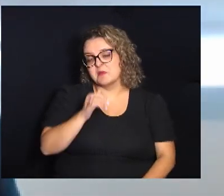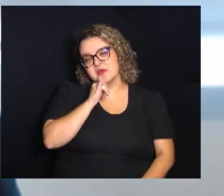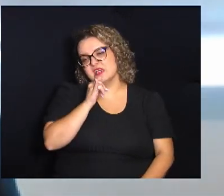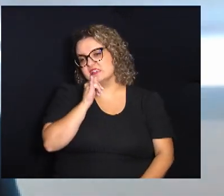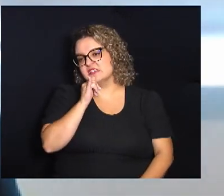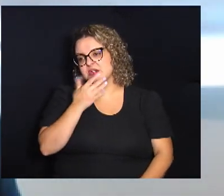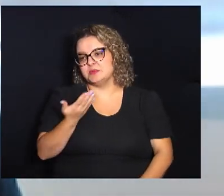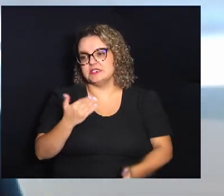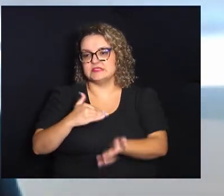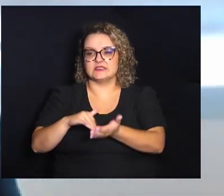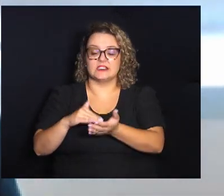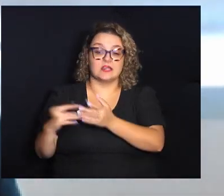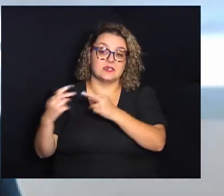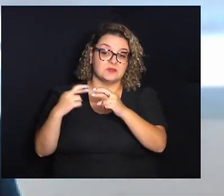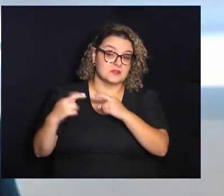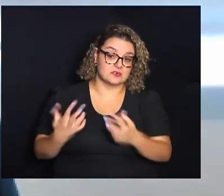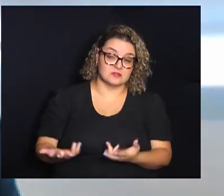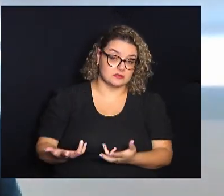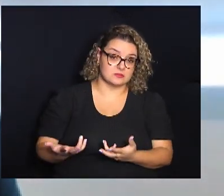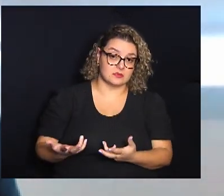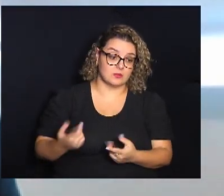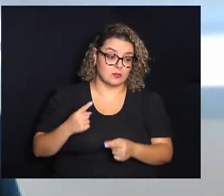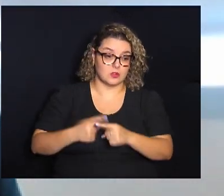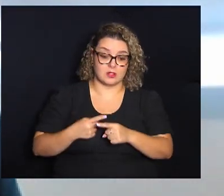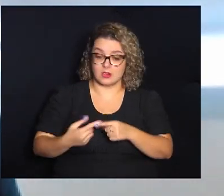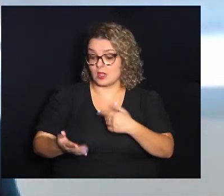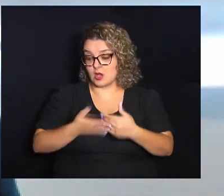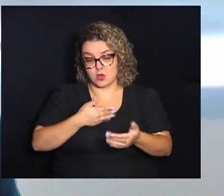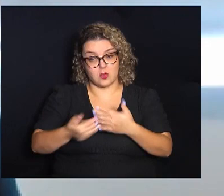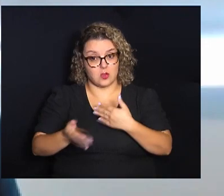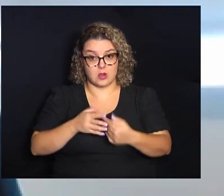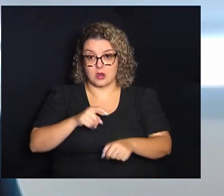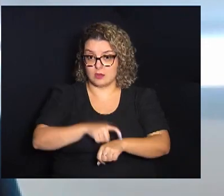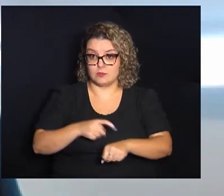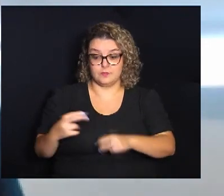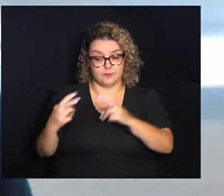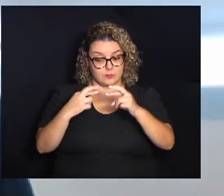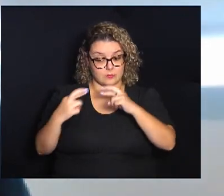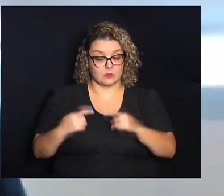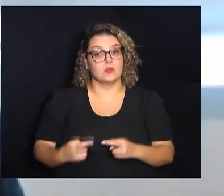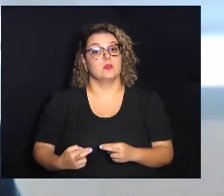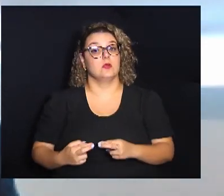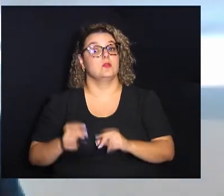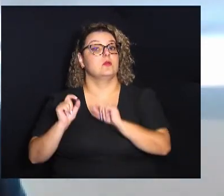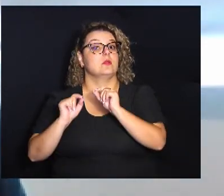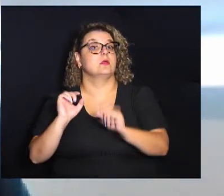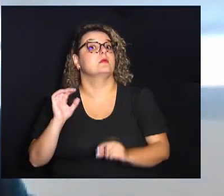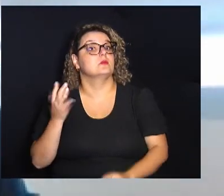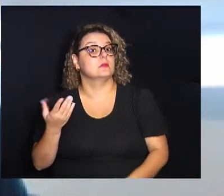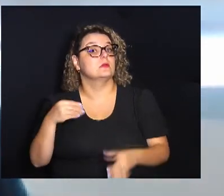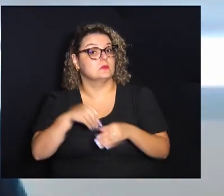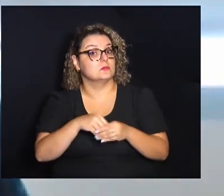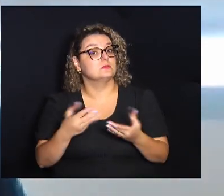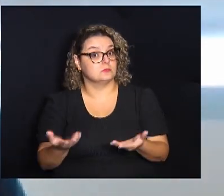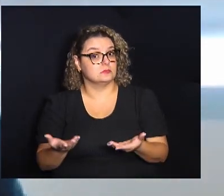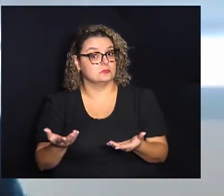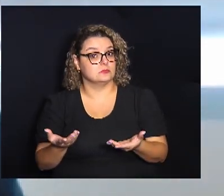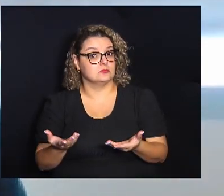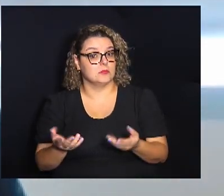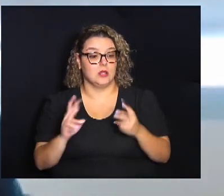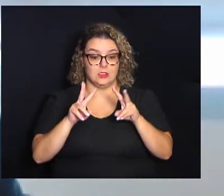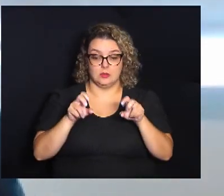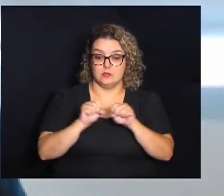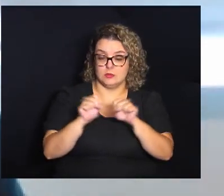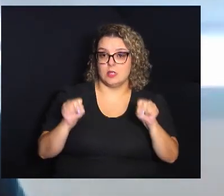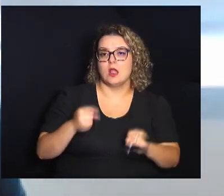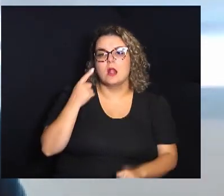Secretaria de Fiscalização. Porque a qualquer momento ela vai poder ter acesso e verificar o que está acontecendo ali dentro. Então, sobre o sistema,